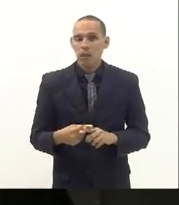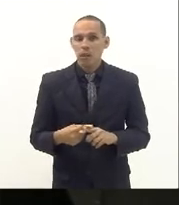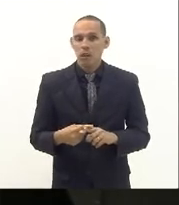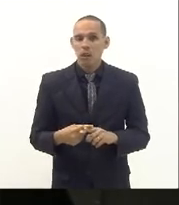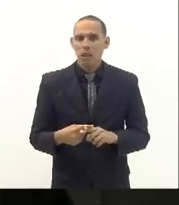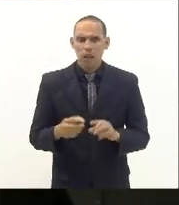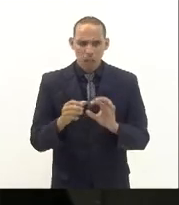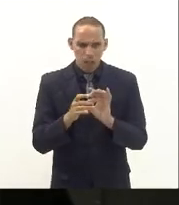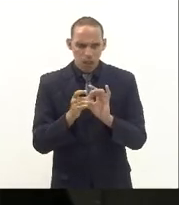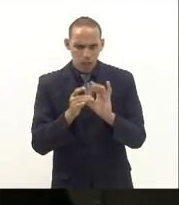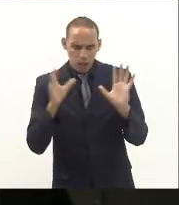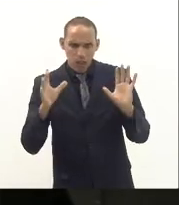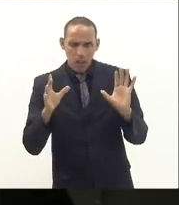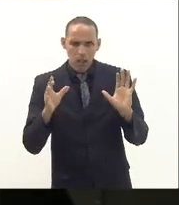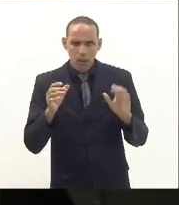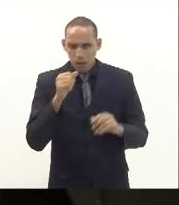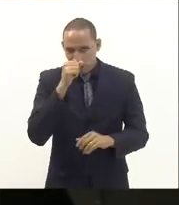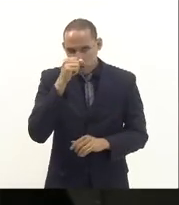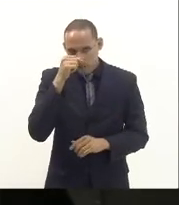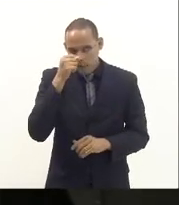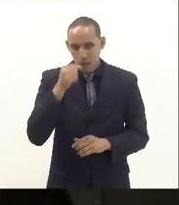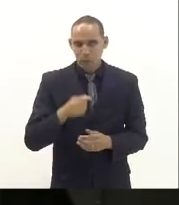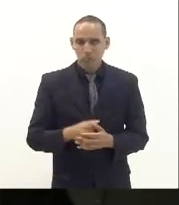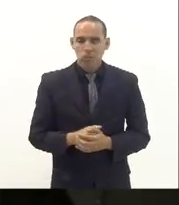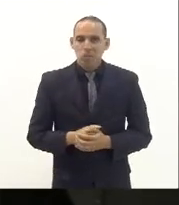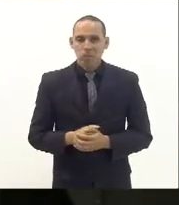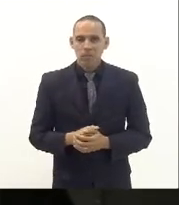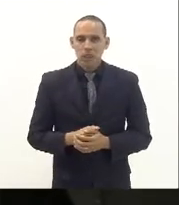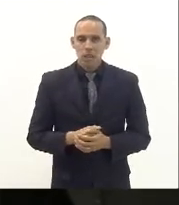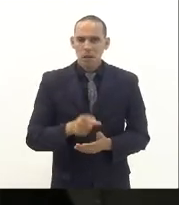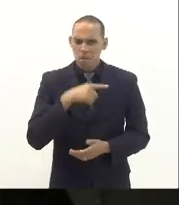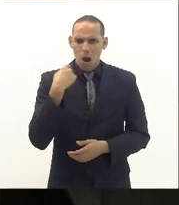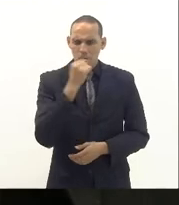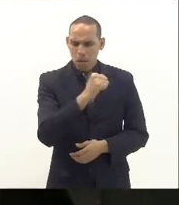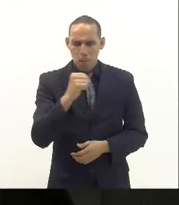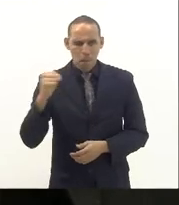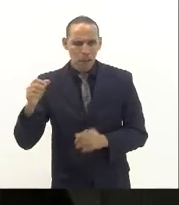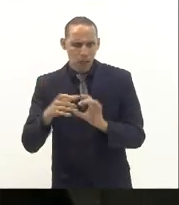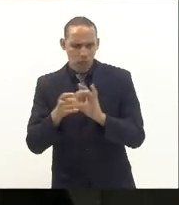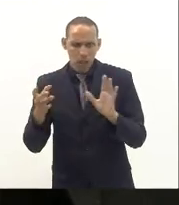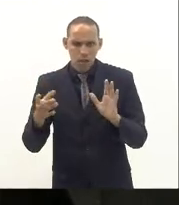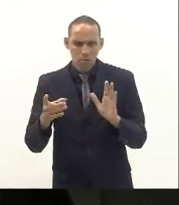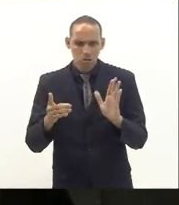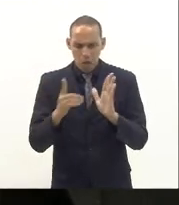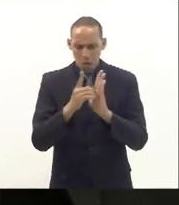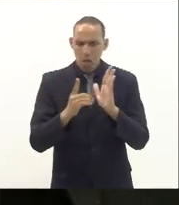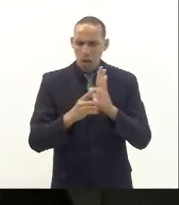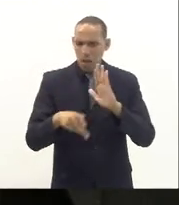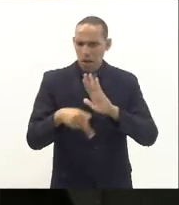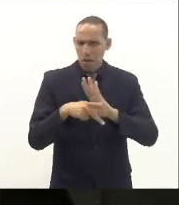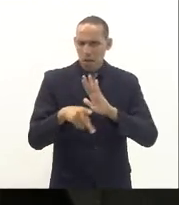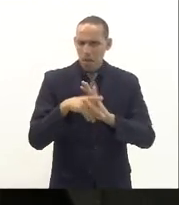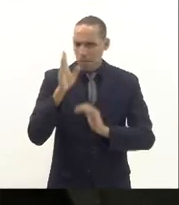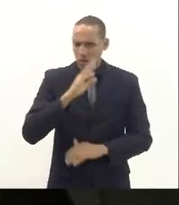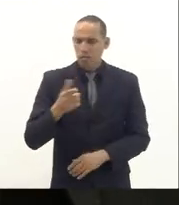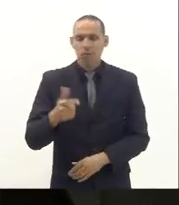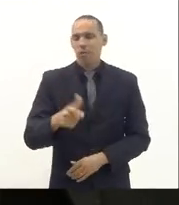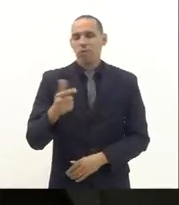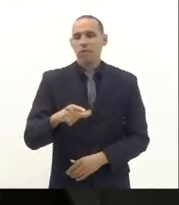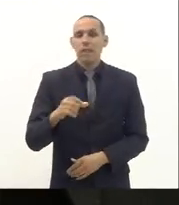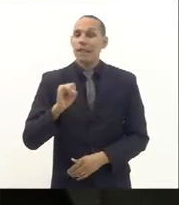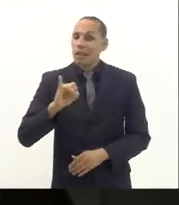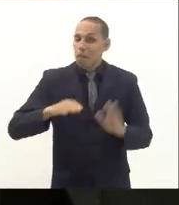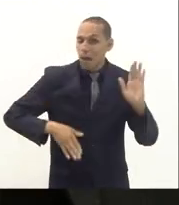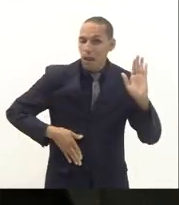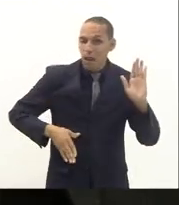decretada corretamente a pena de morte no Brasil se é bandido a prioridade